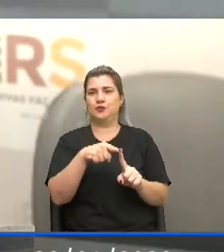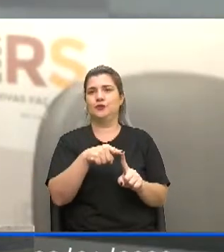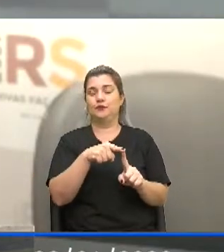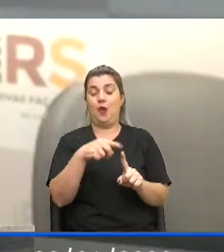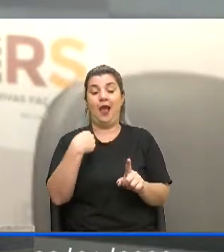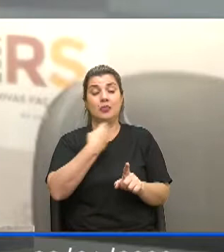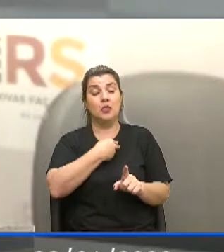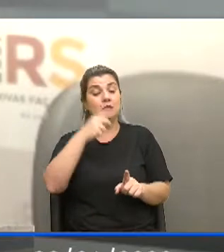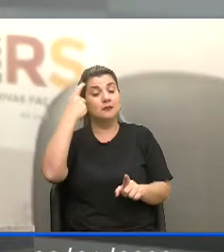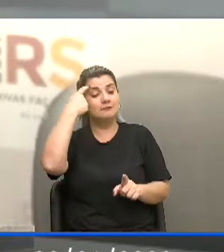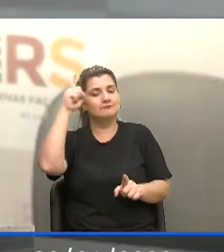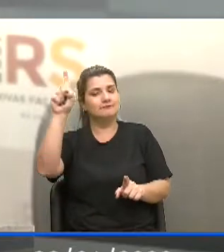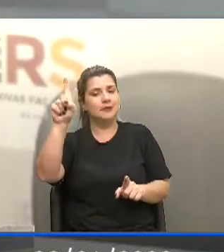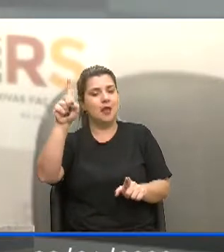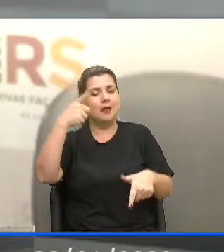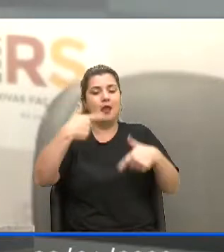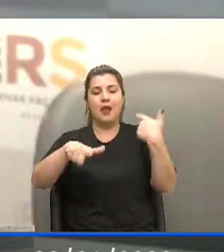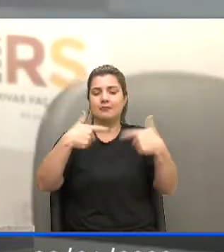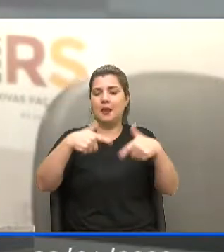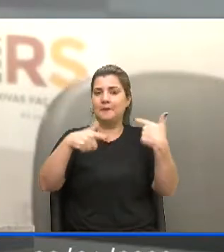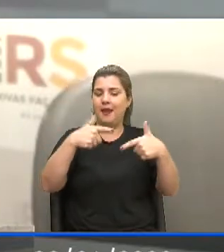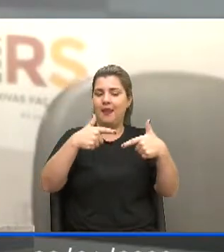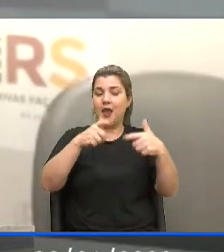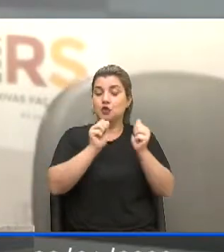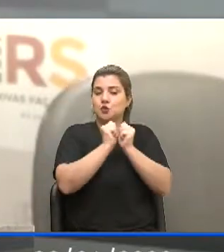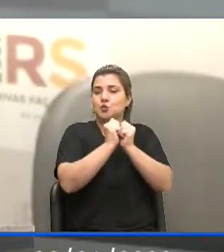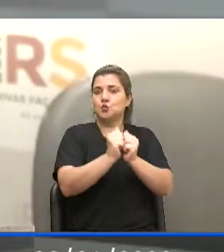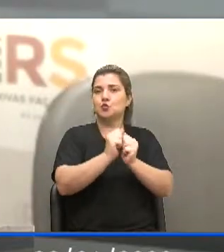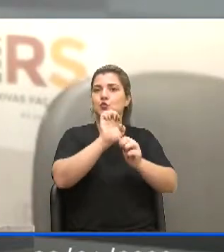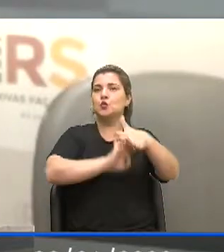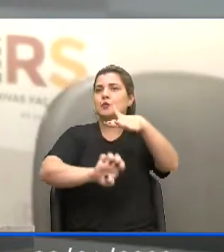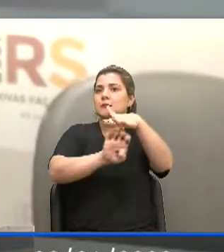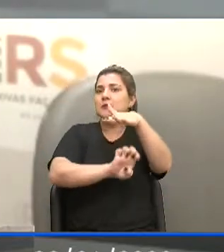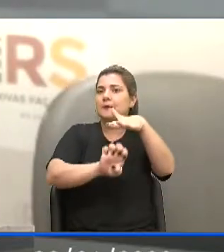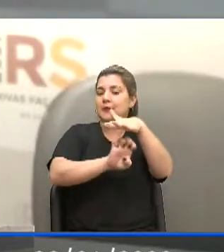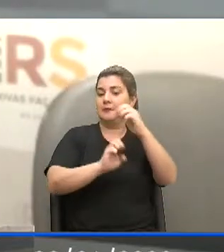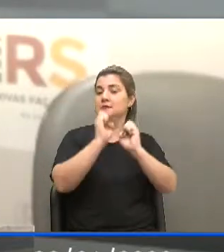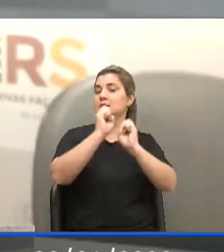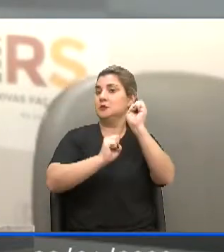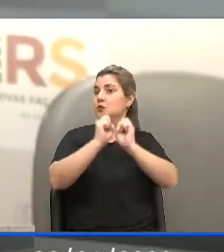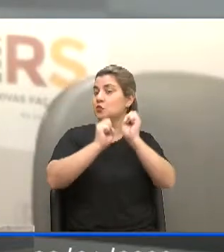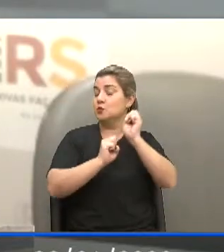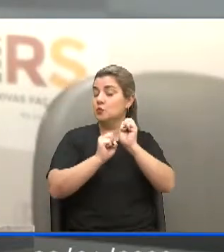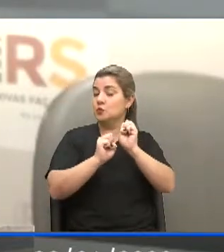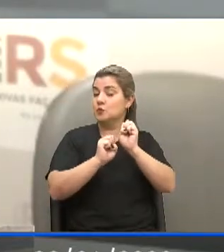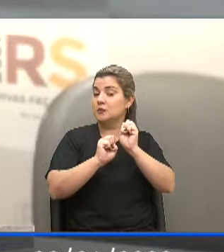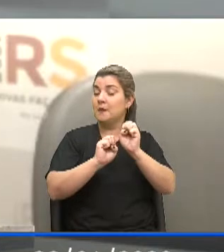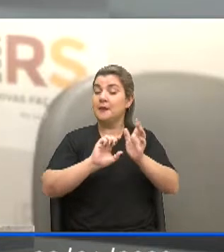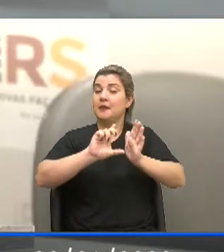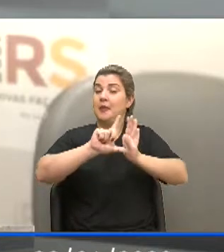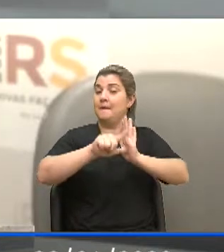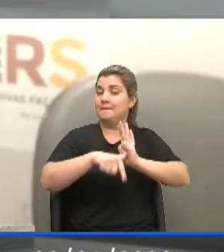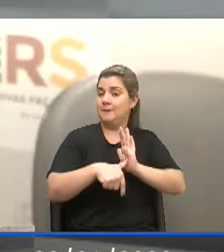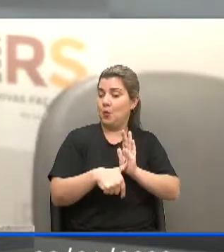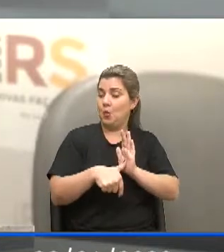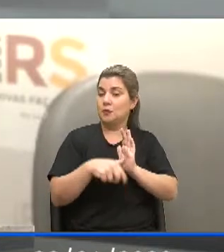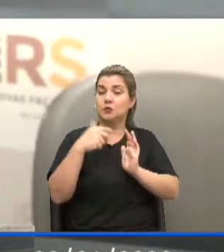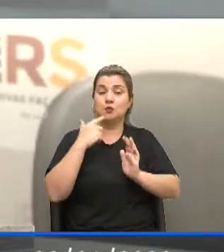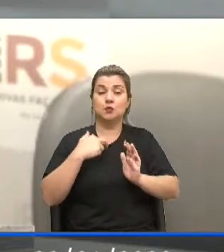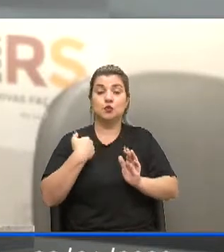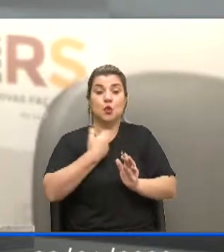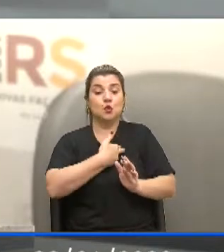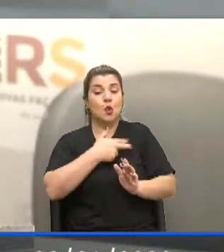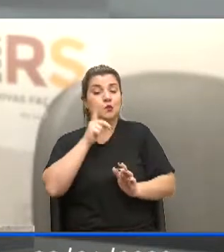aqui é trabalhar com as empresas para que a gente possa, a partir das empresas, que elas tenham